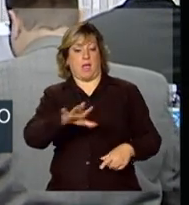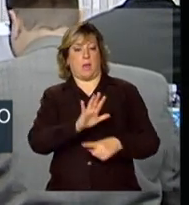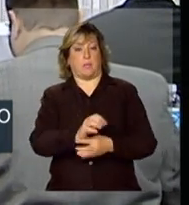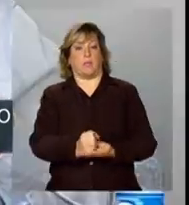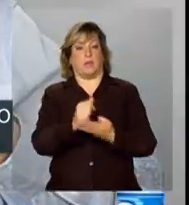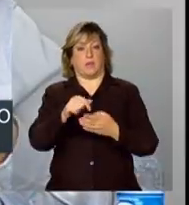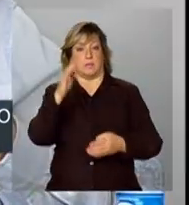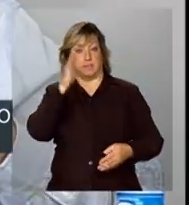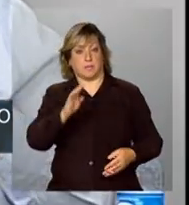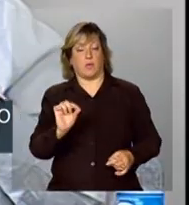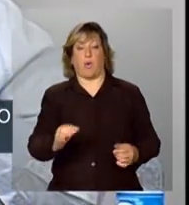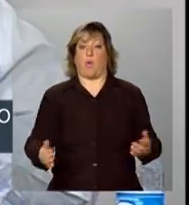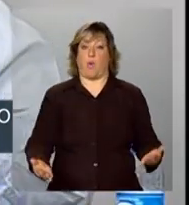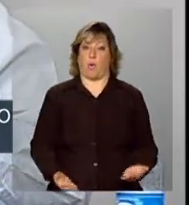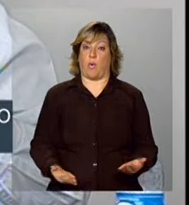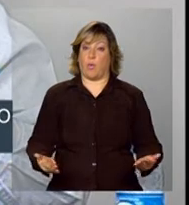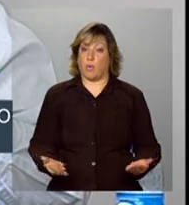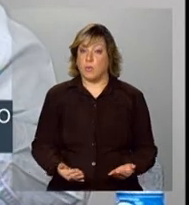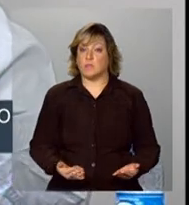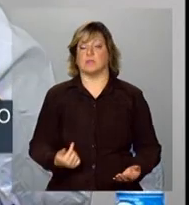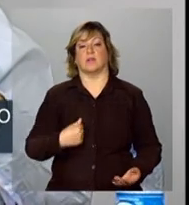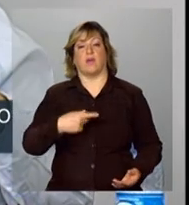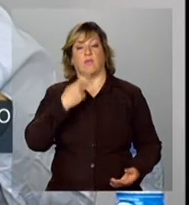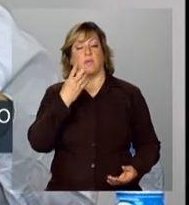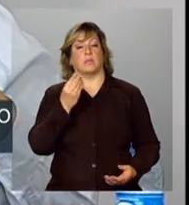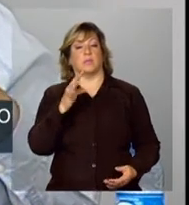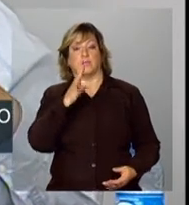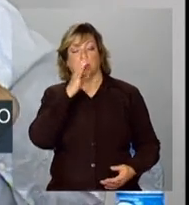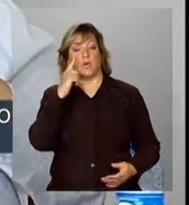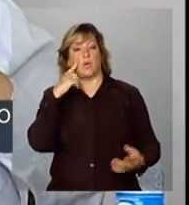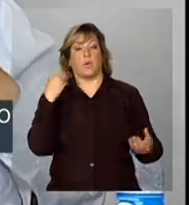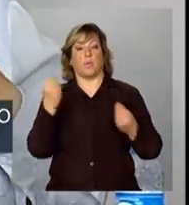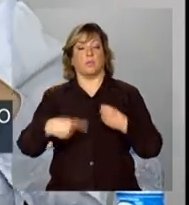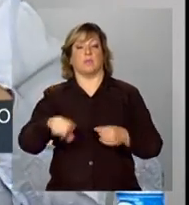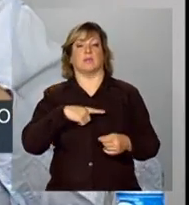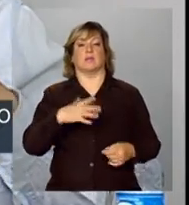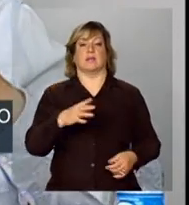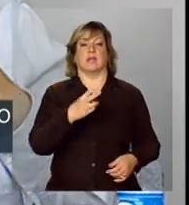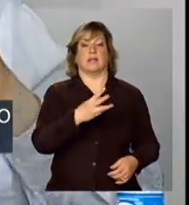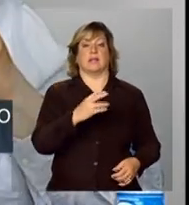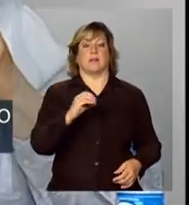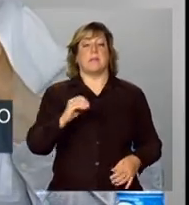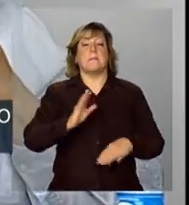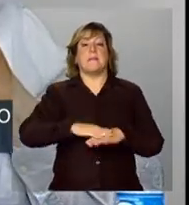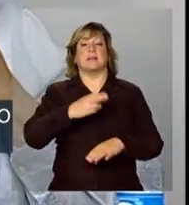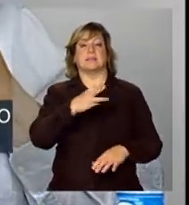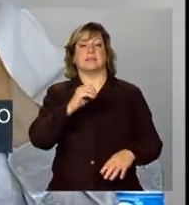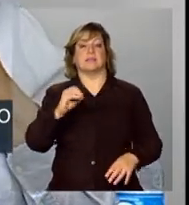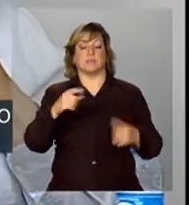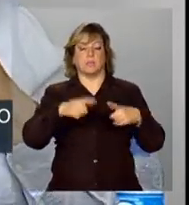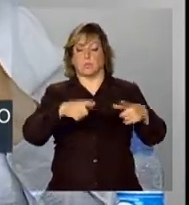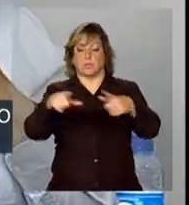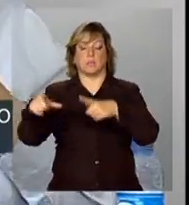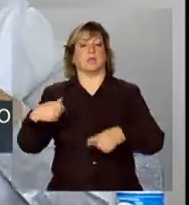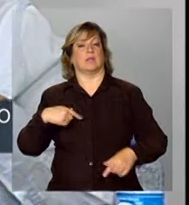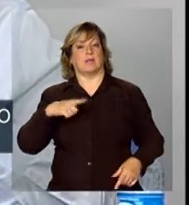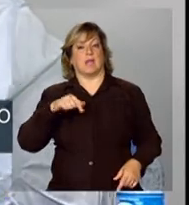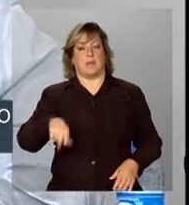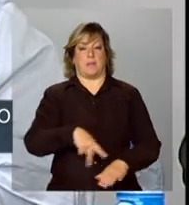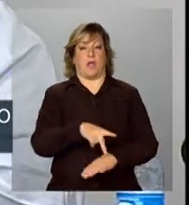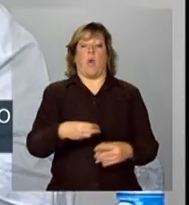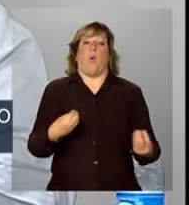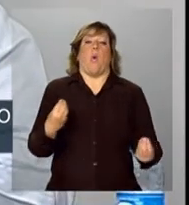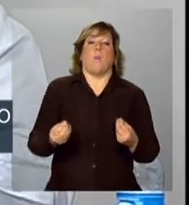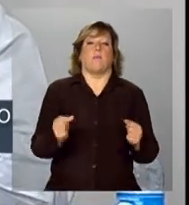hoje... Hoje, eu questiono muito a sua efetividade em torno das 300, das mais de 300 unidades que eu tenho no país. Tá? De como é